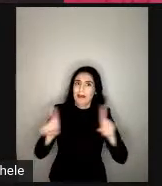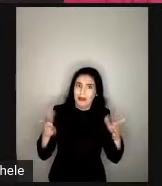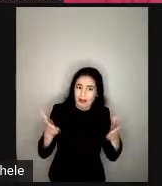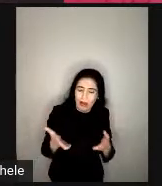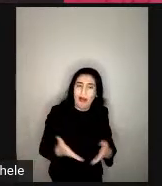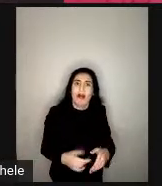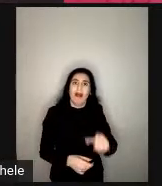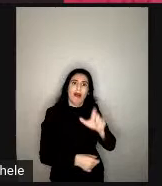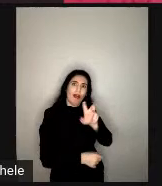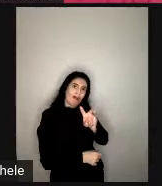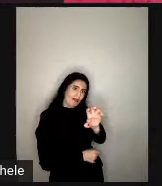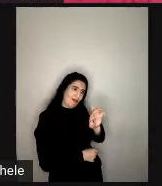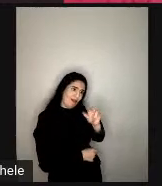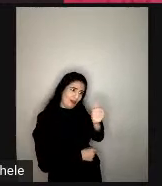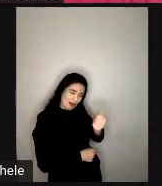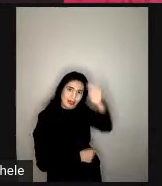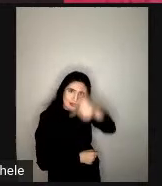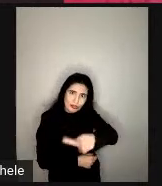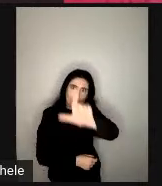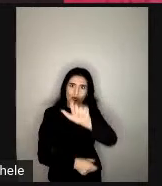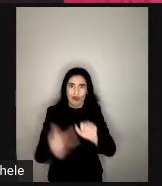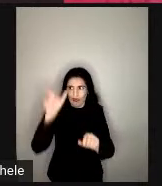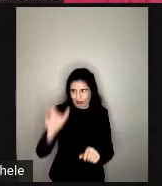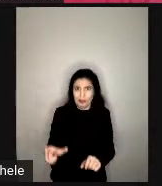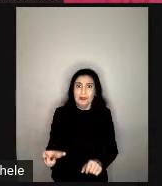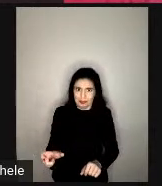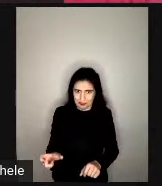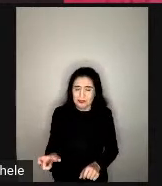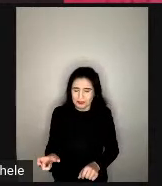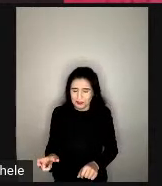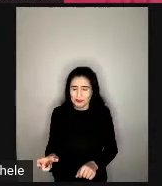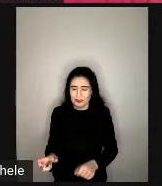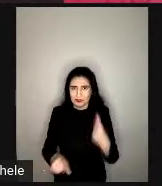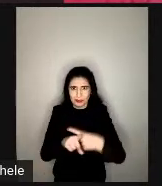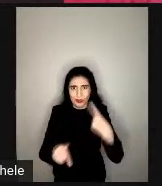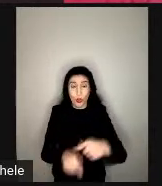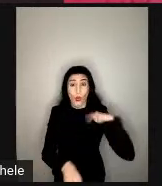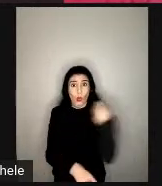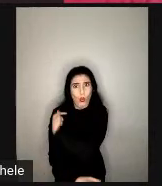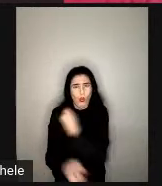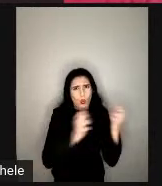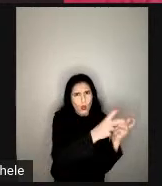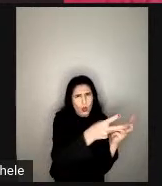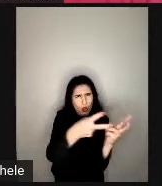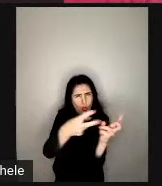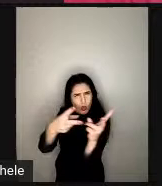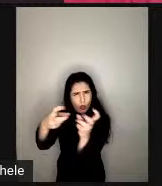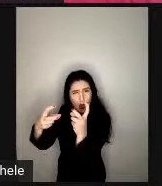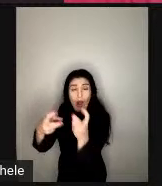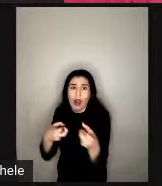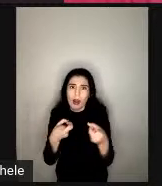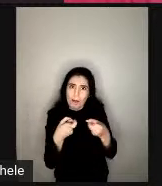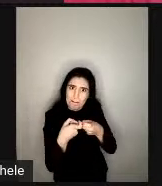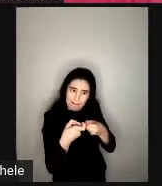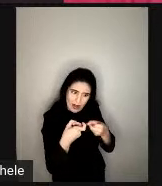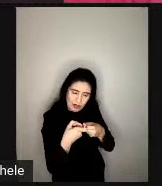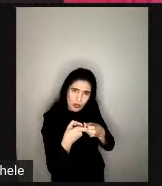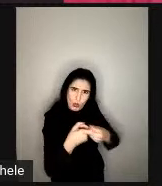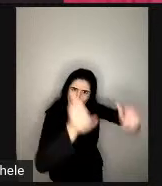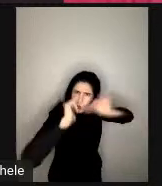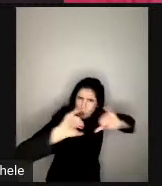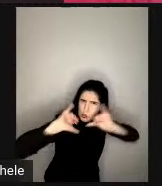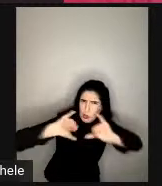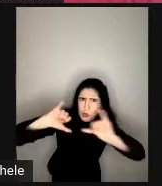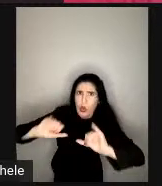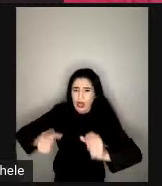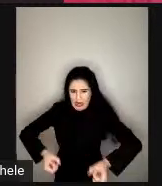né, novamente, porque a gente foi percebendo que o médico que dava a notícia do câncer